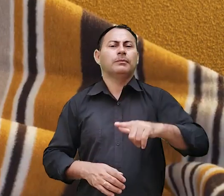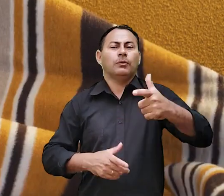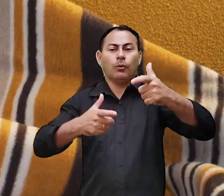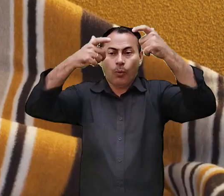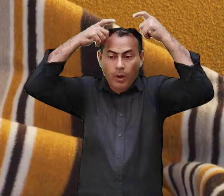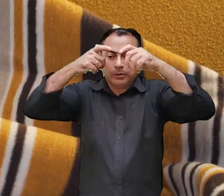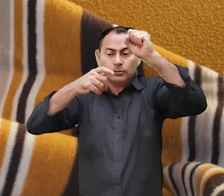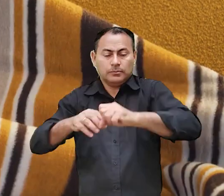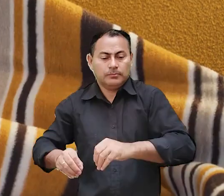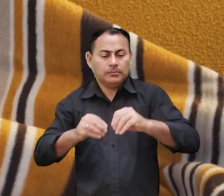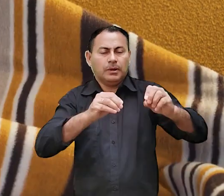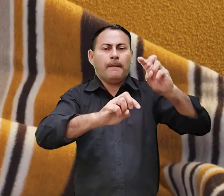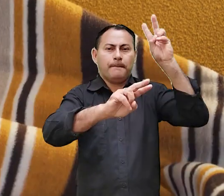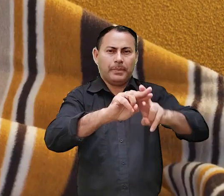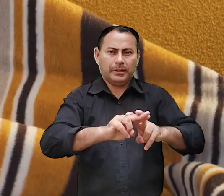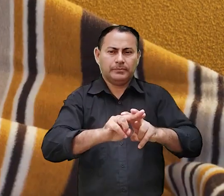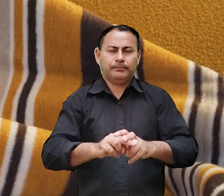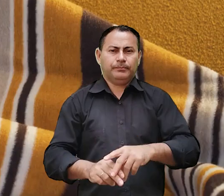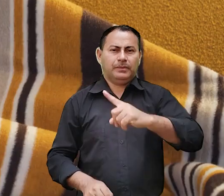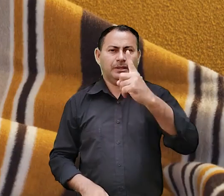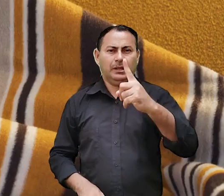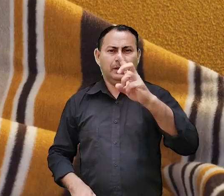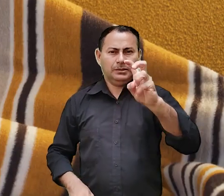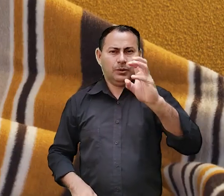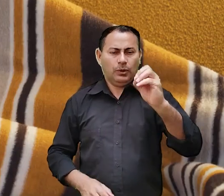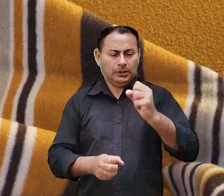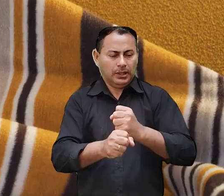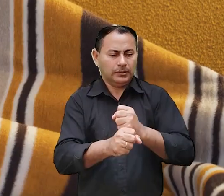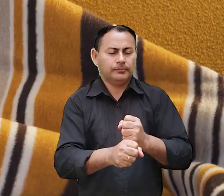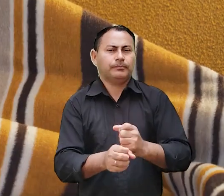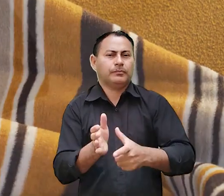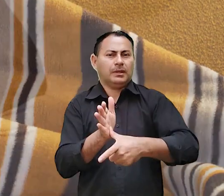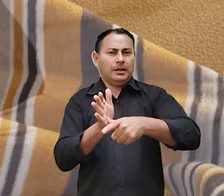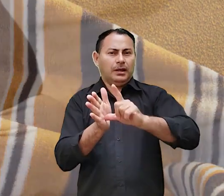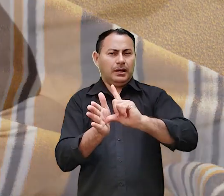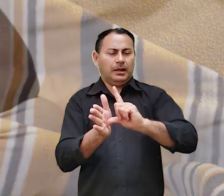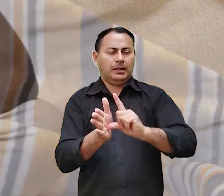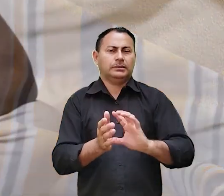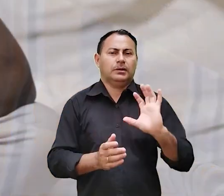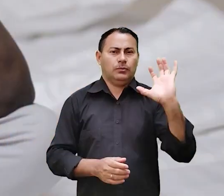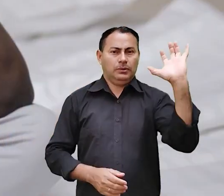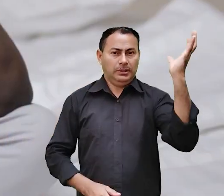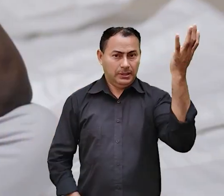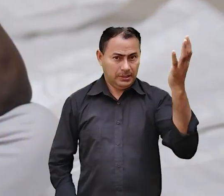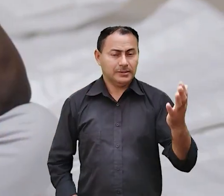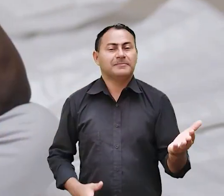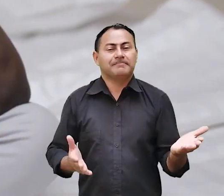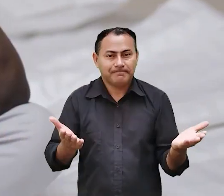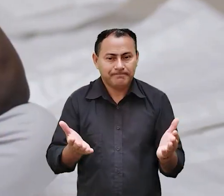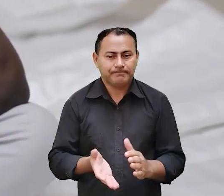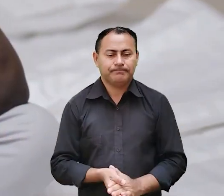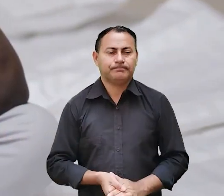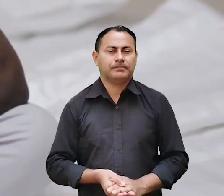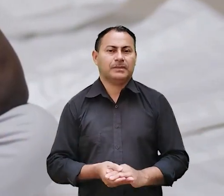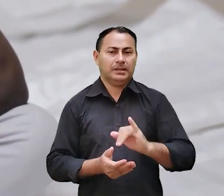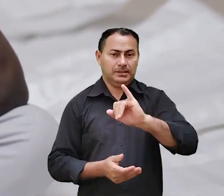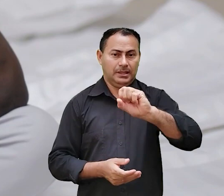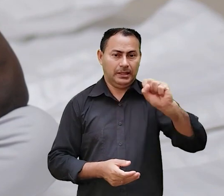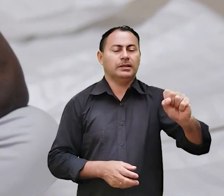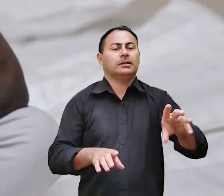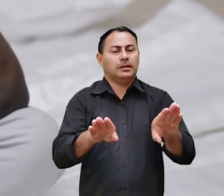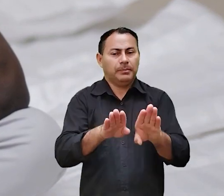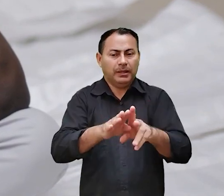reino do sul e o levaria cativo 150 Anos Antes que isso acontecesse